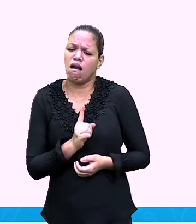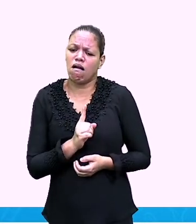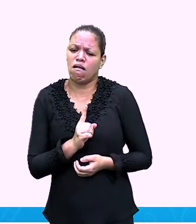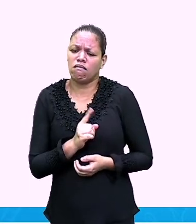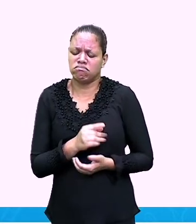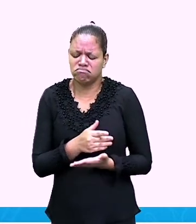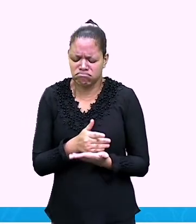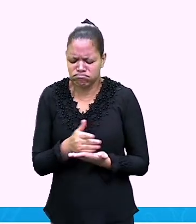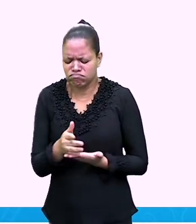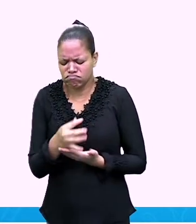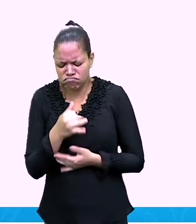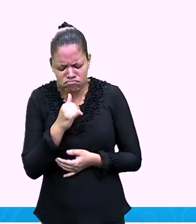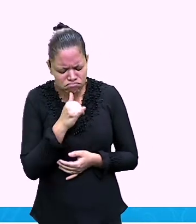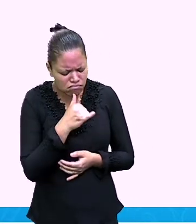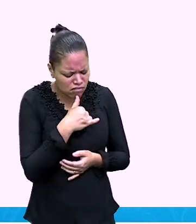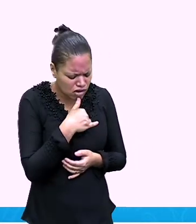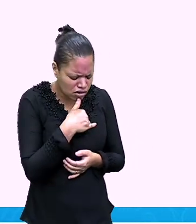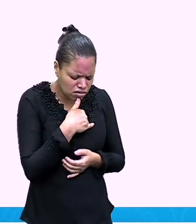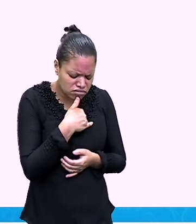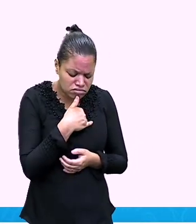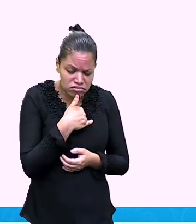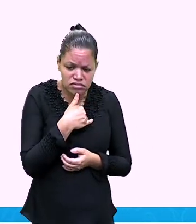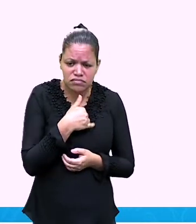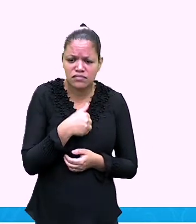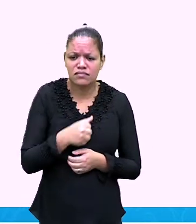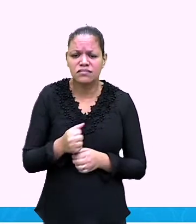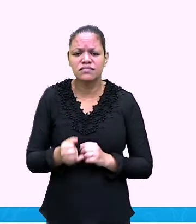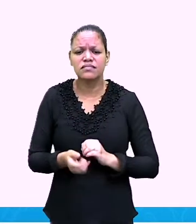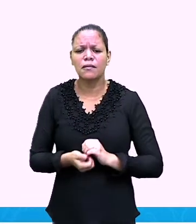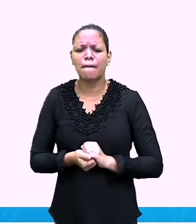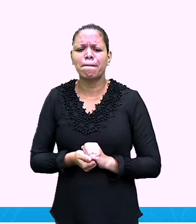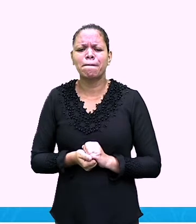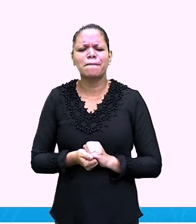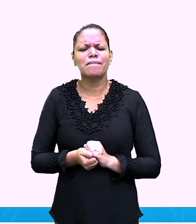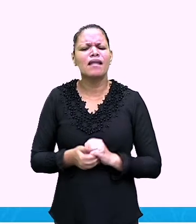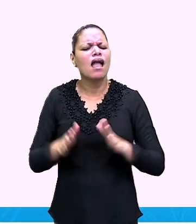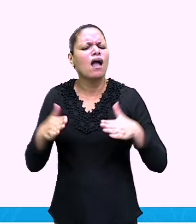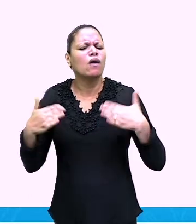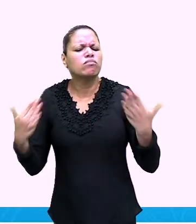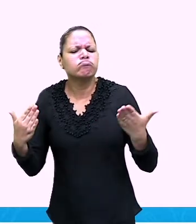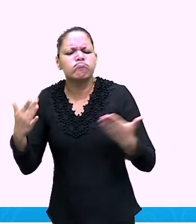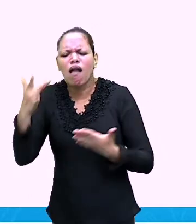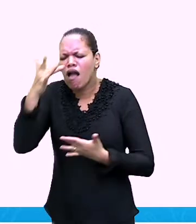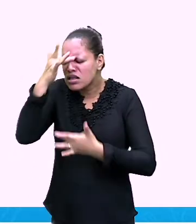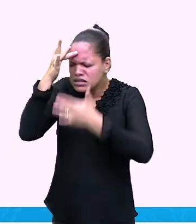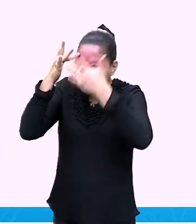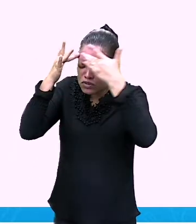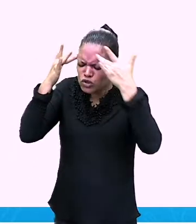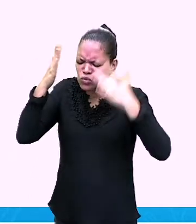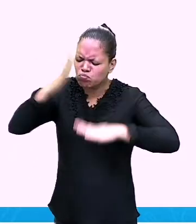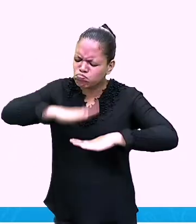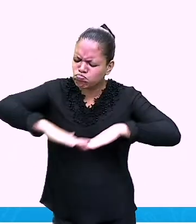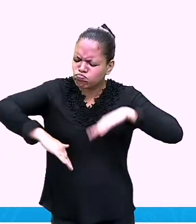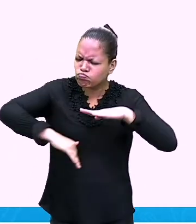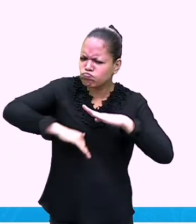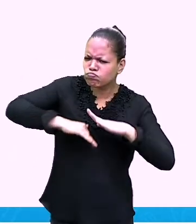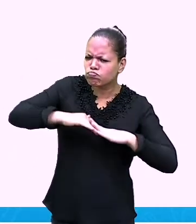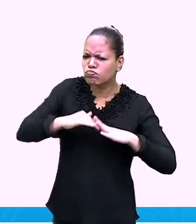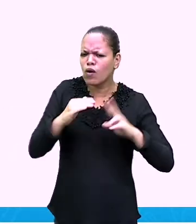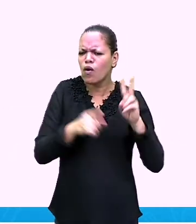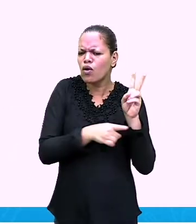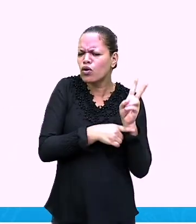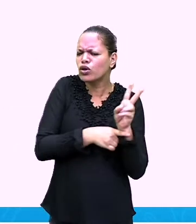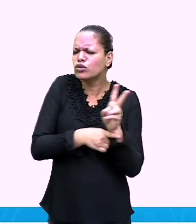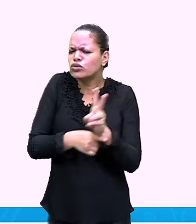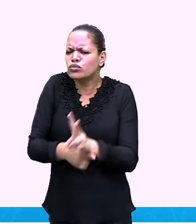muita dificuldade na escola. Quais os profissionais que nos auxiliam a entender a razão de muitas